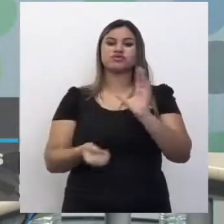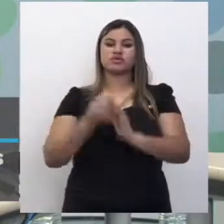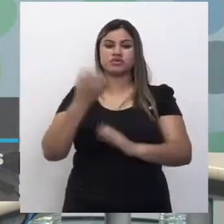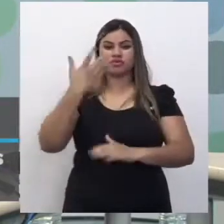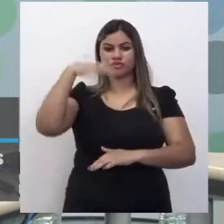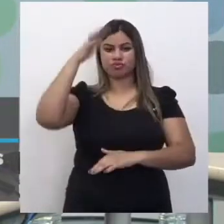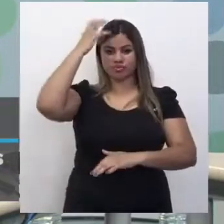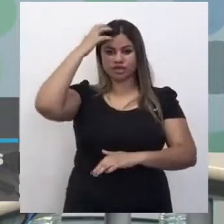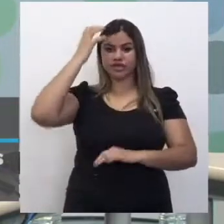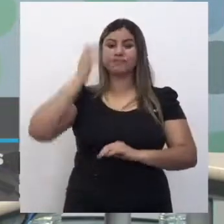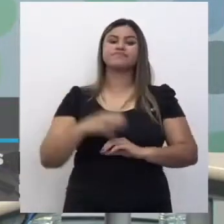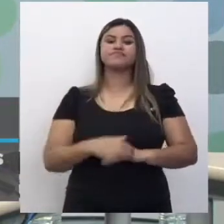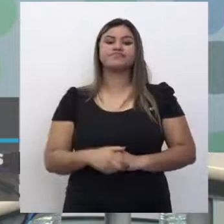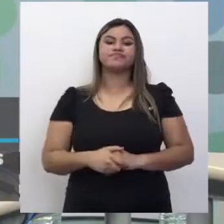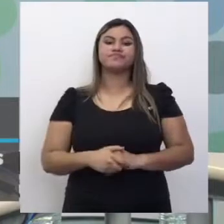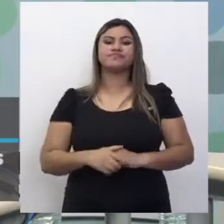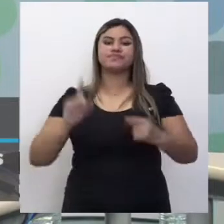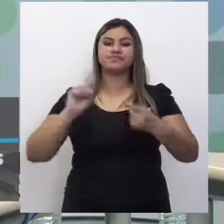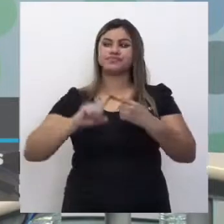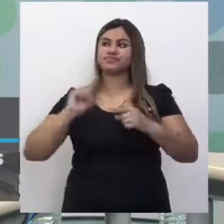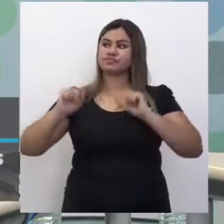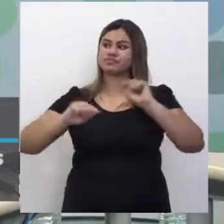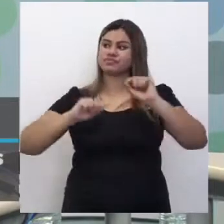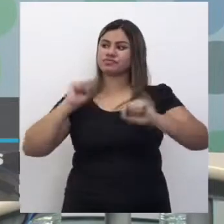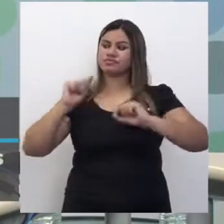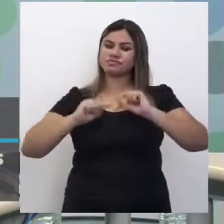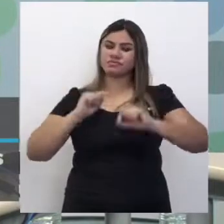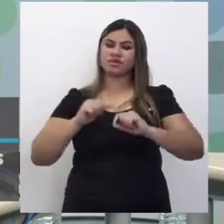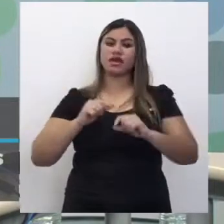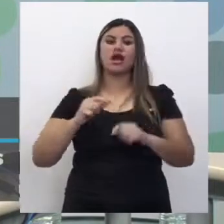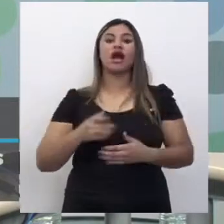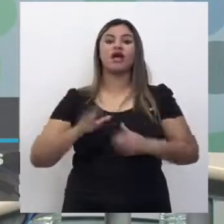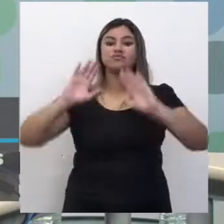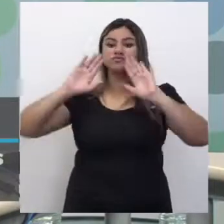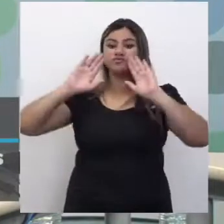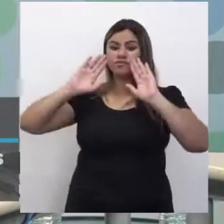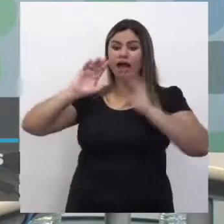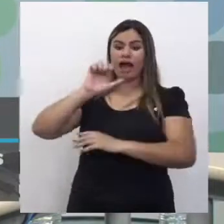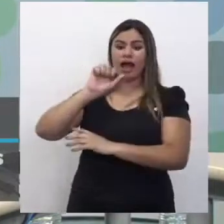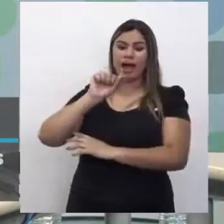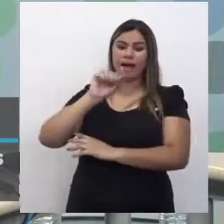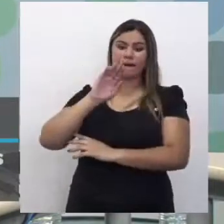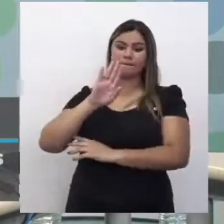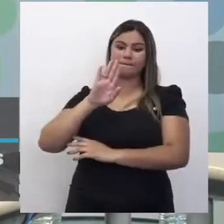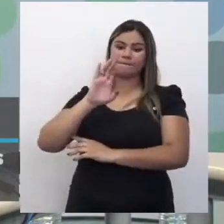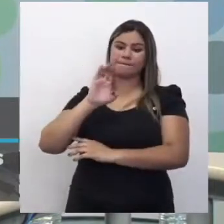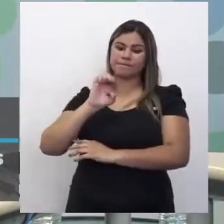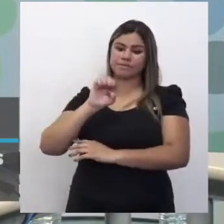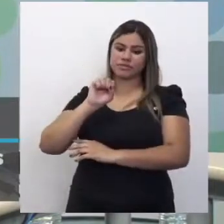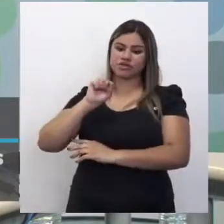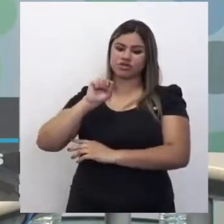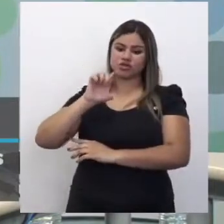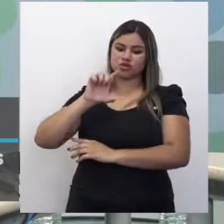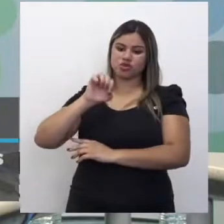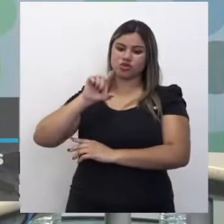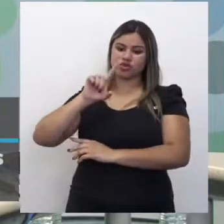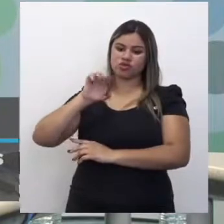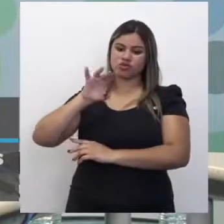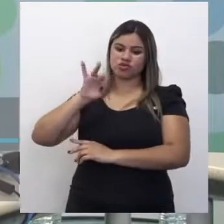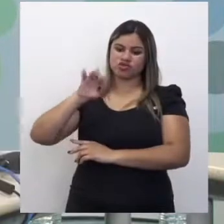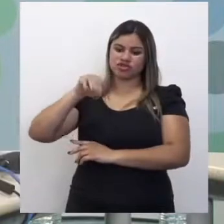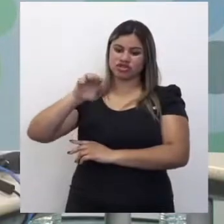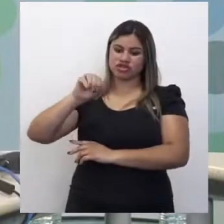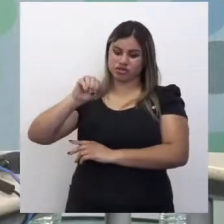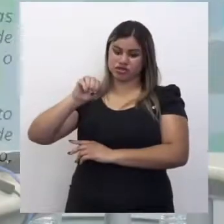tá? Então, o primeiro deles é o absolutismo, que a gente já pontuou aqui na nossa aula de hoje, mas eu vou deixar para